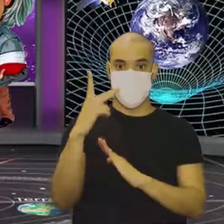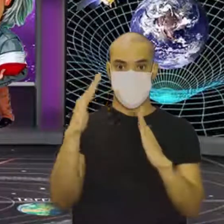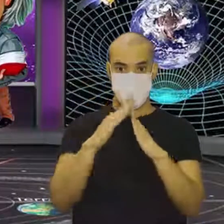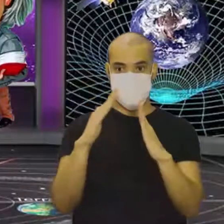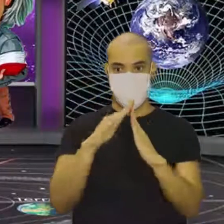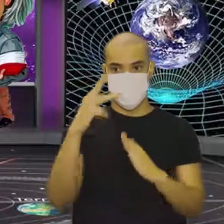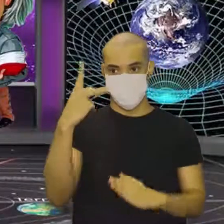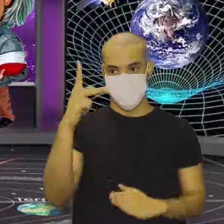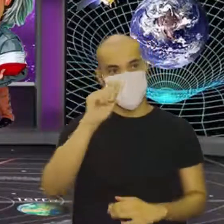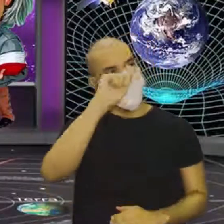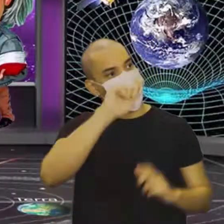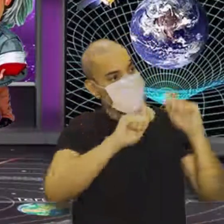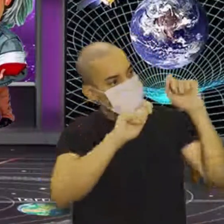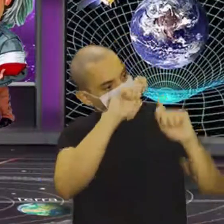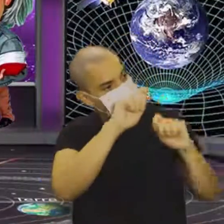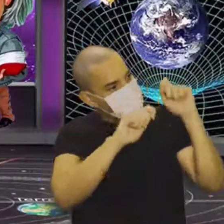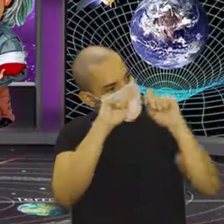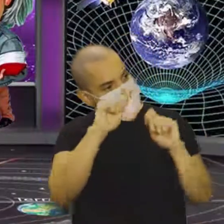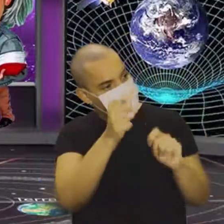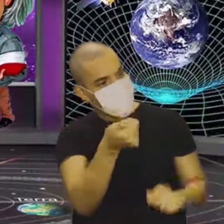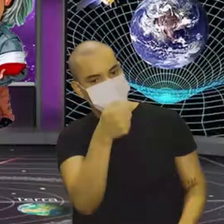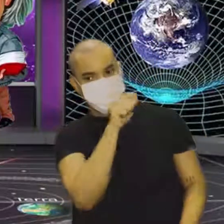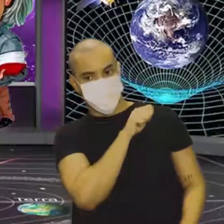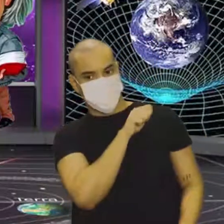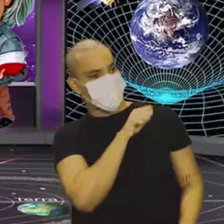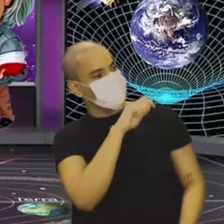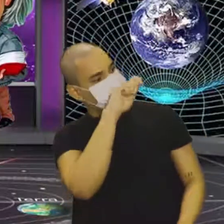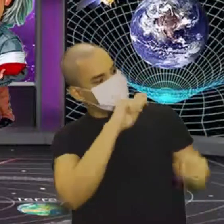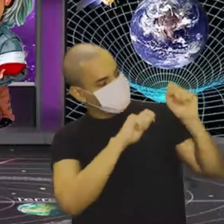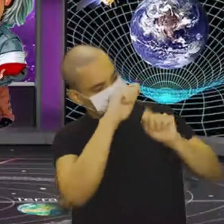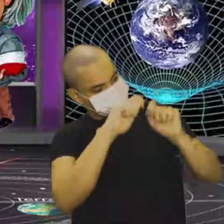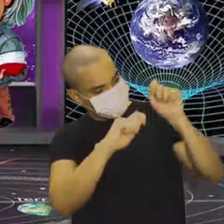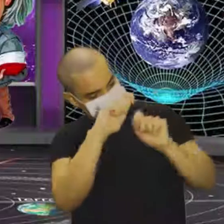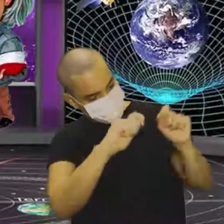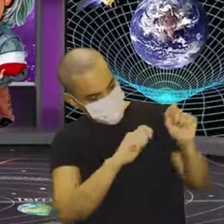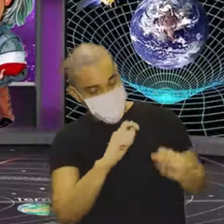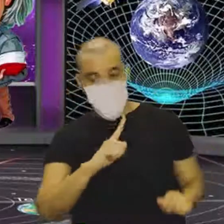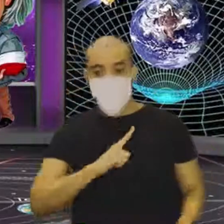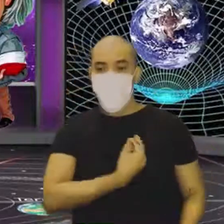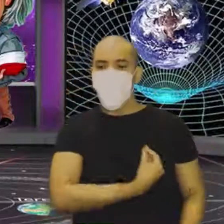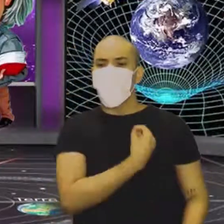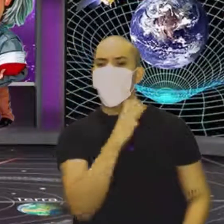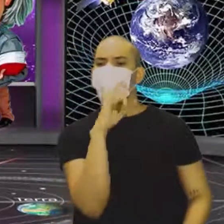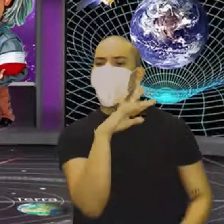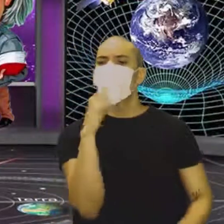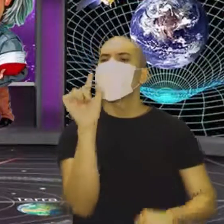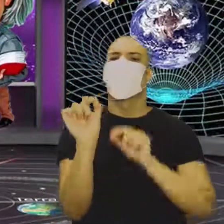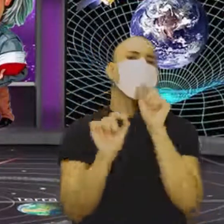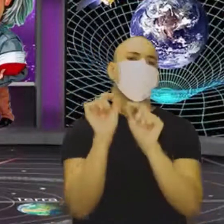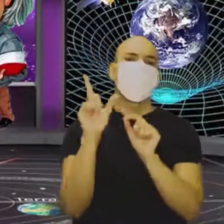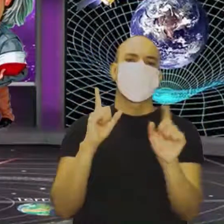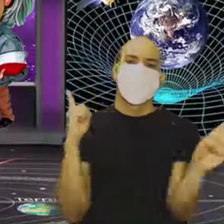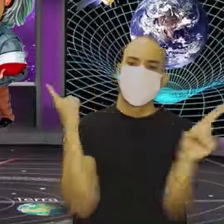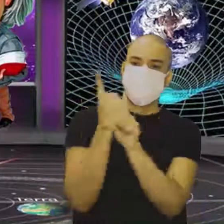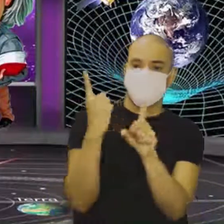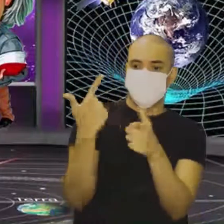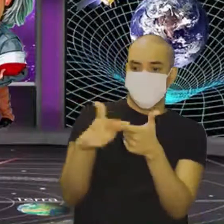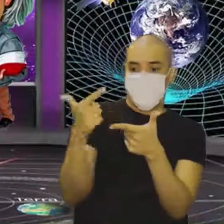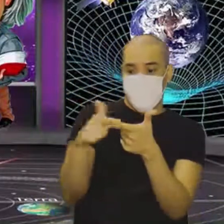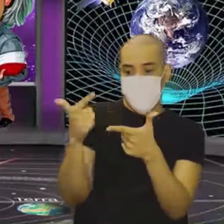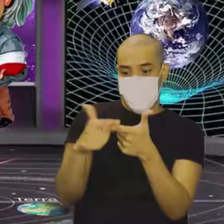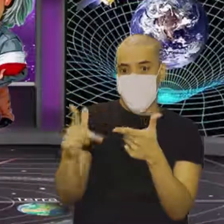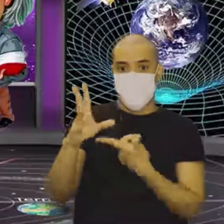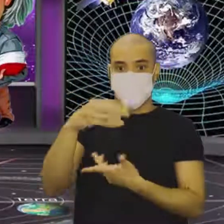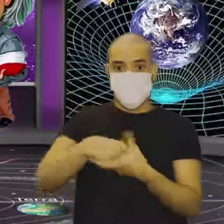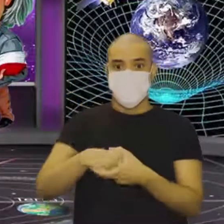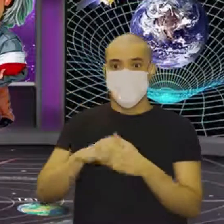os disjuntores, né? Esses disjuntores, eles estão ali presentes justamente para que, se for identificado algum problema, né,